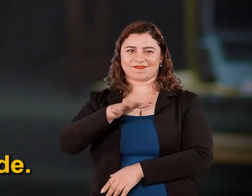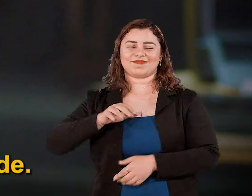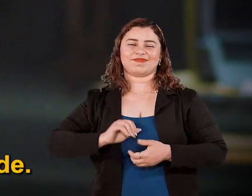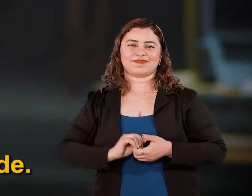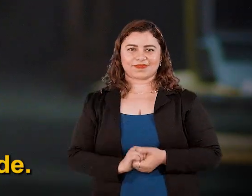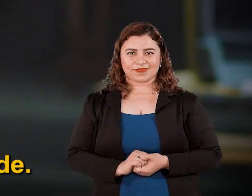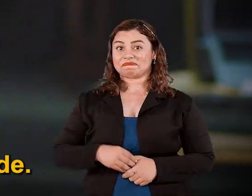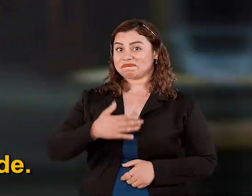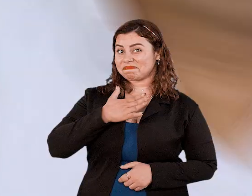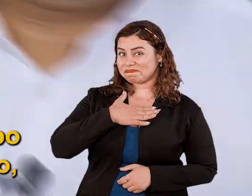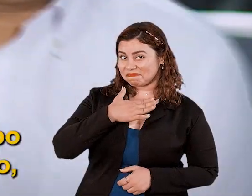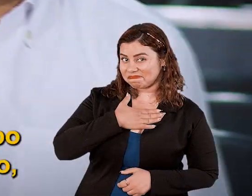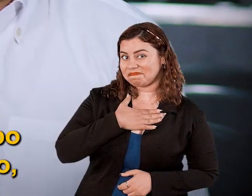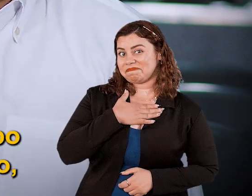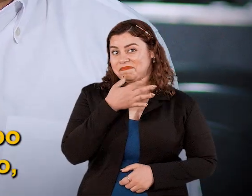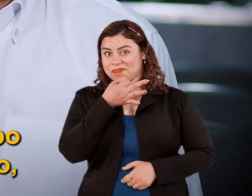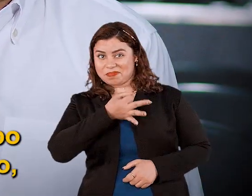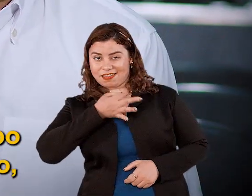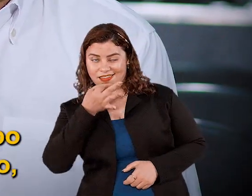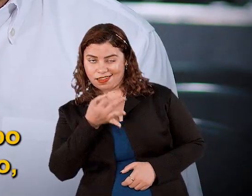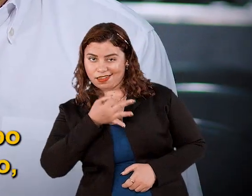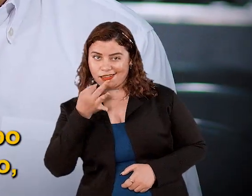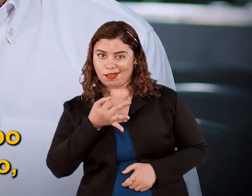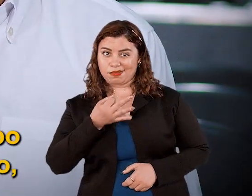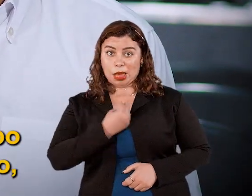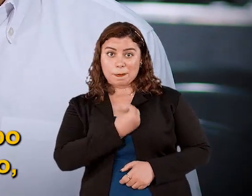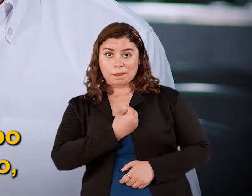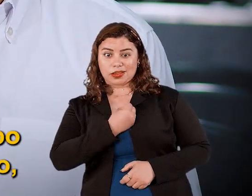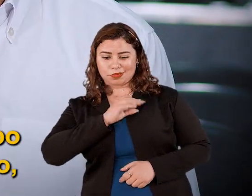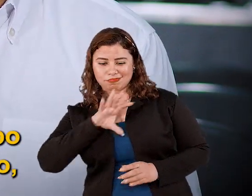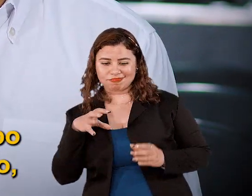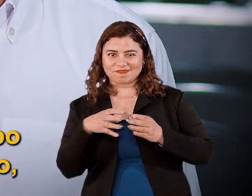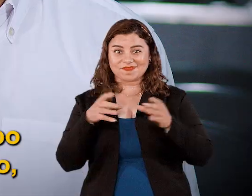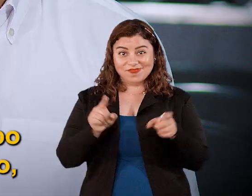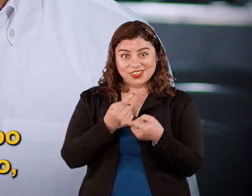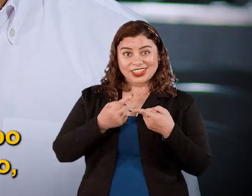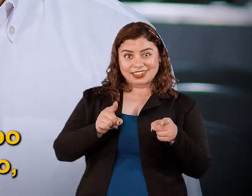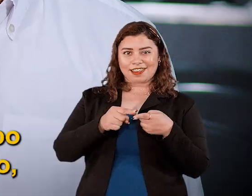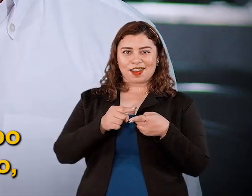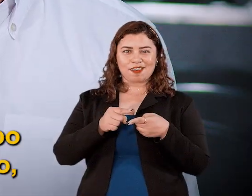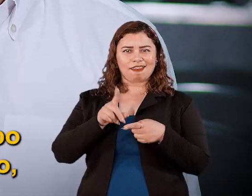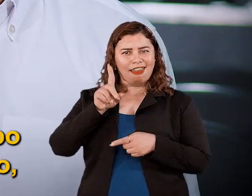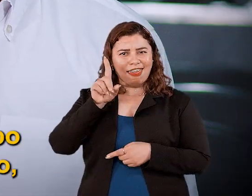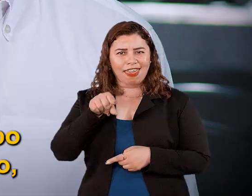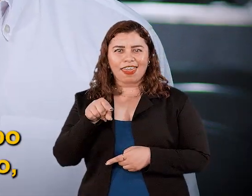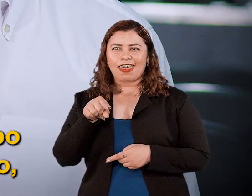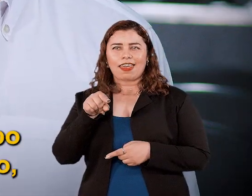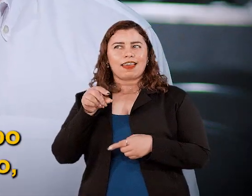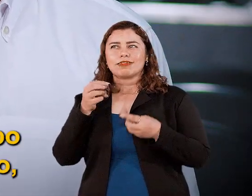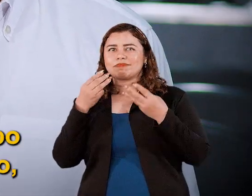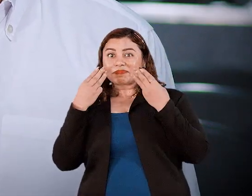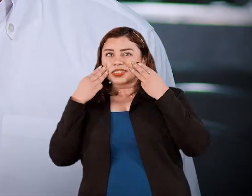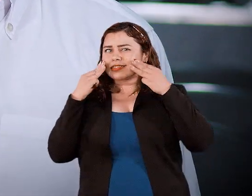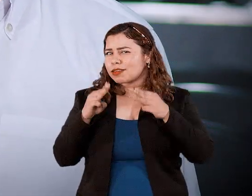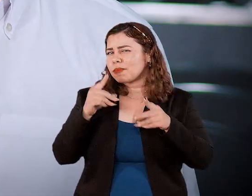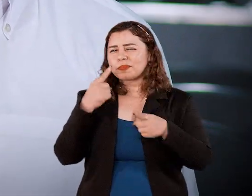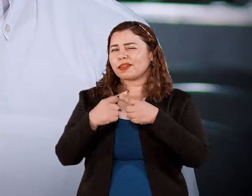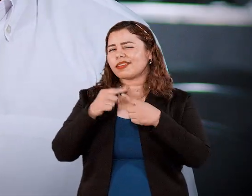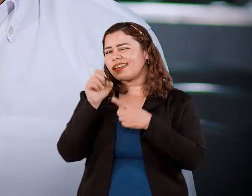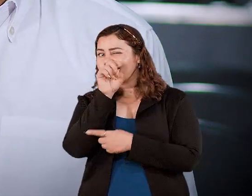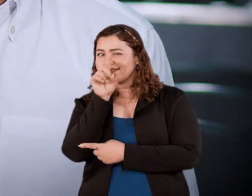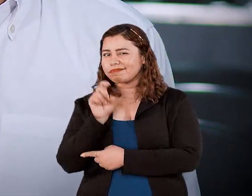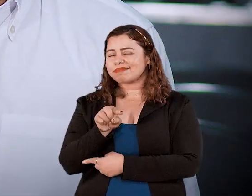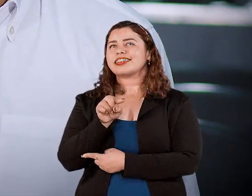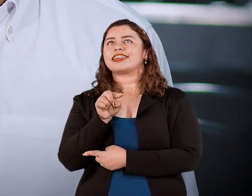ou fora da cidade. Para mim, participar nesse grupo musical está sendo uma missão, né? Por